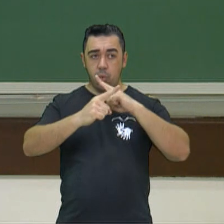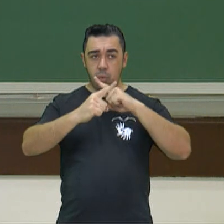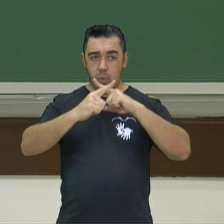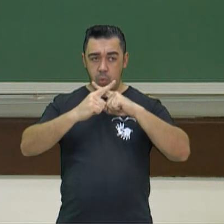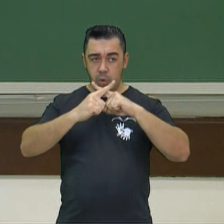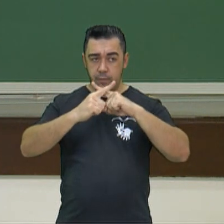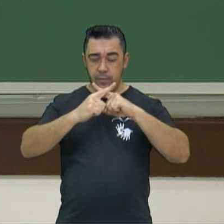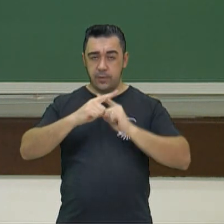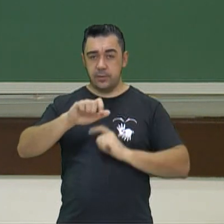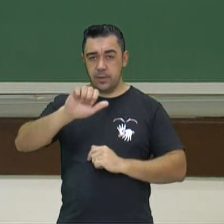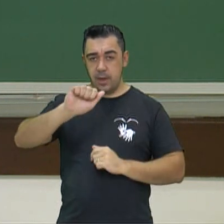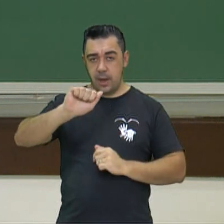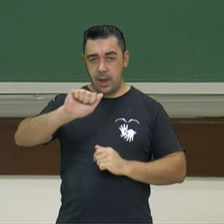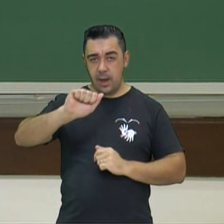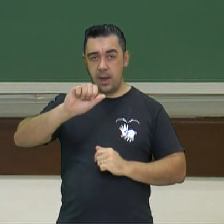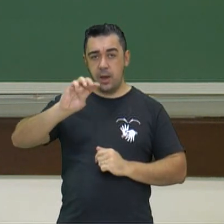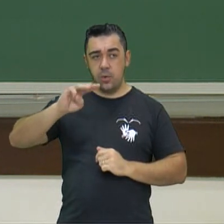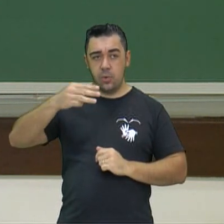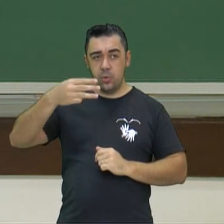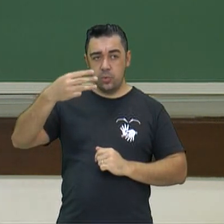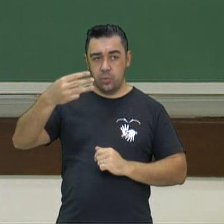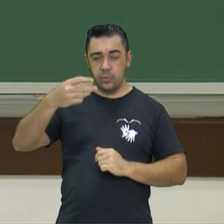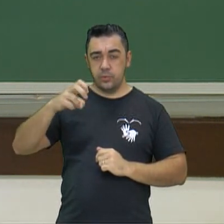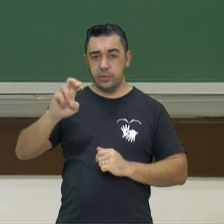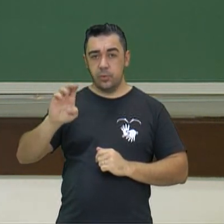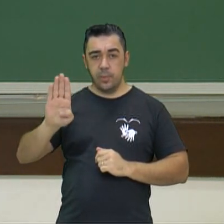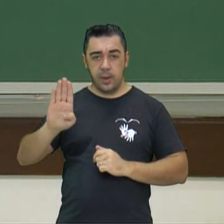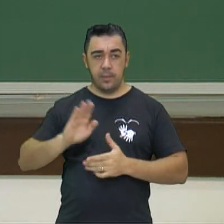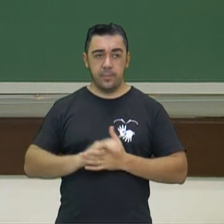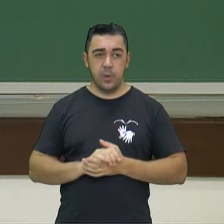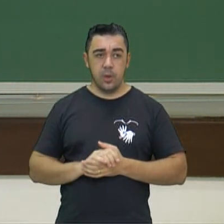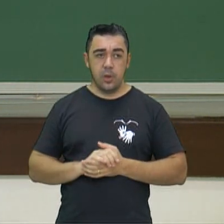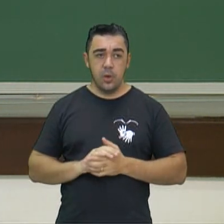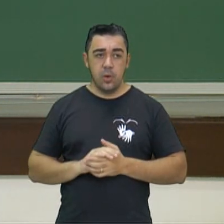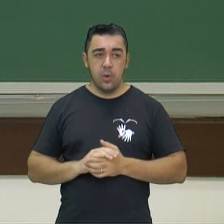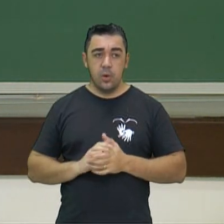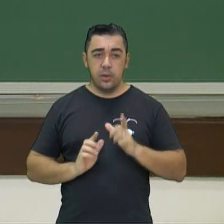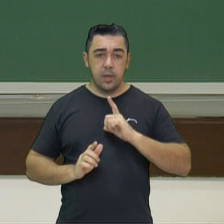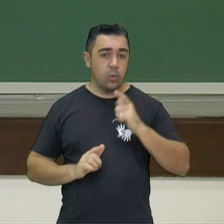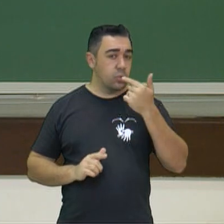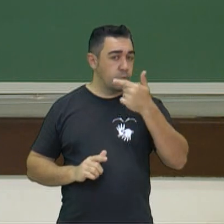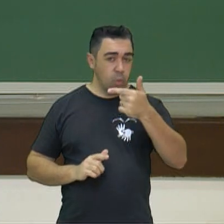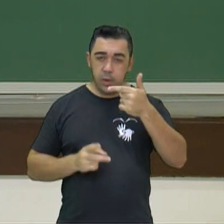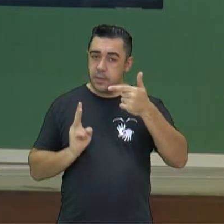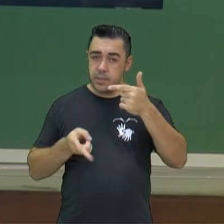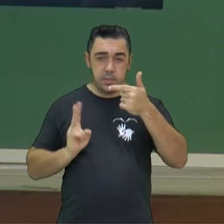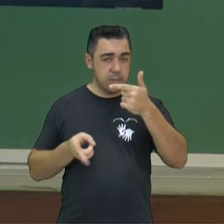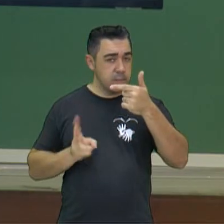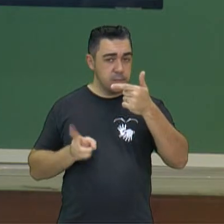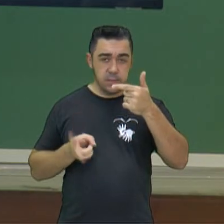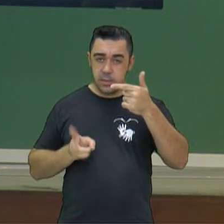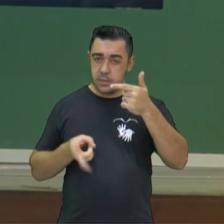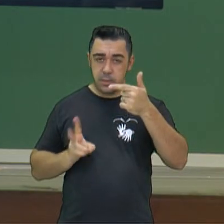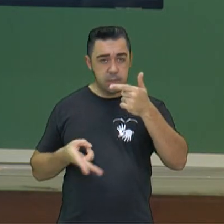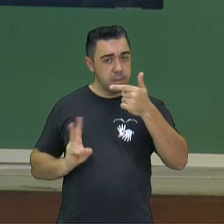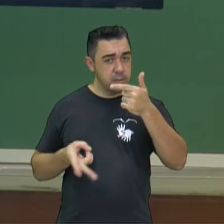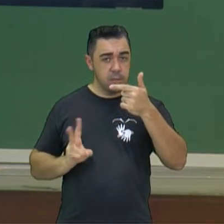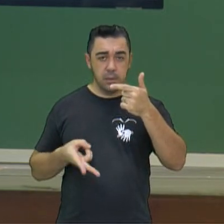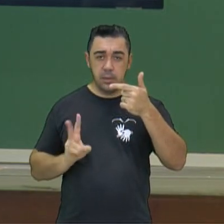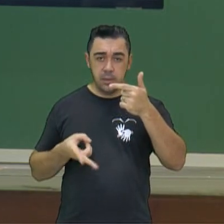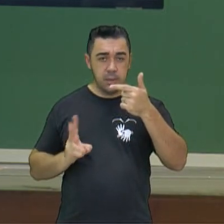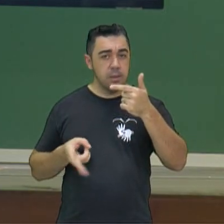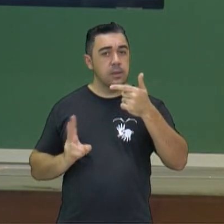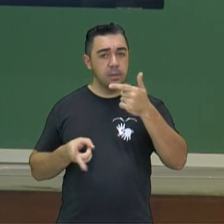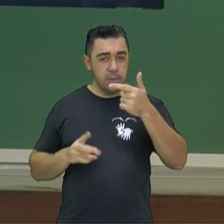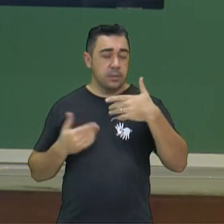somando. Duas vezes esse 2 aqui, eu digo, gente, esse 2 é um cara que vai sempre te perseguir, porque ele sempre vai estar,